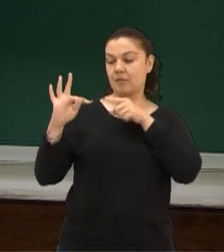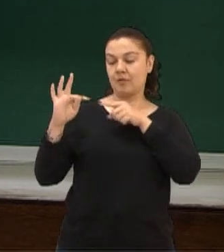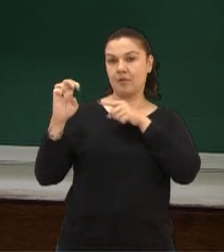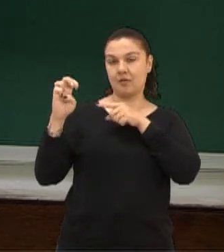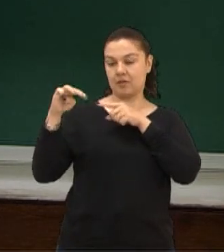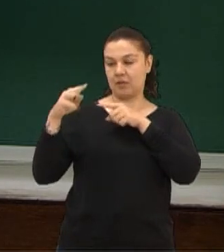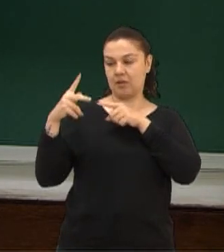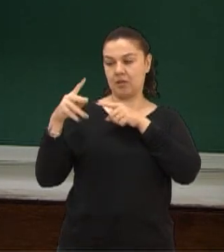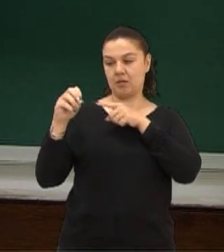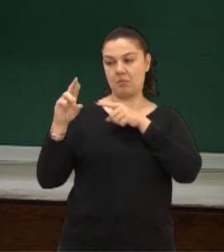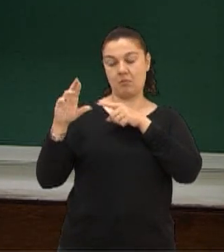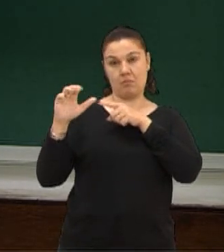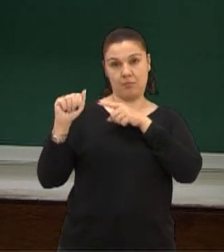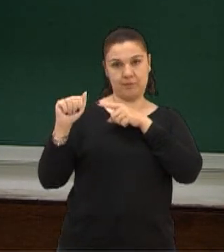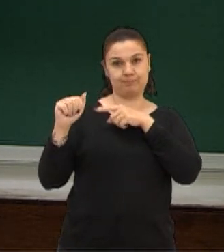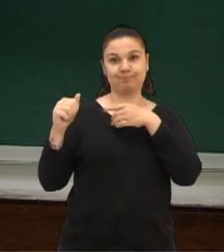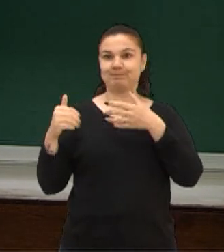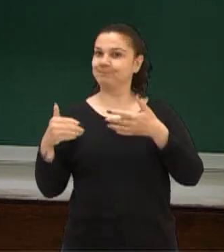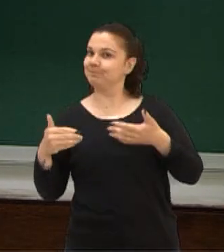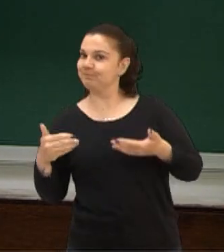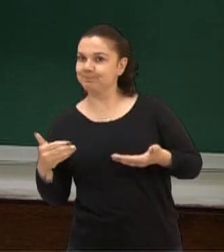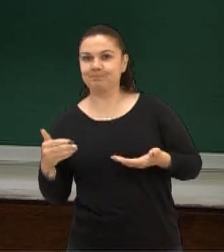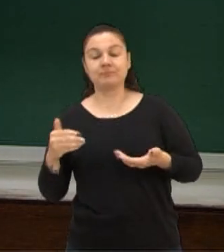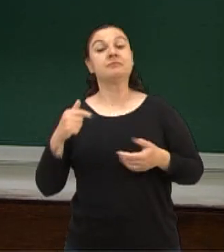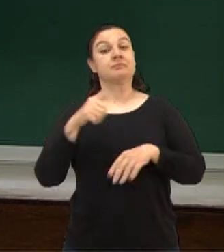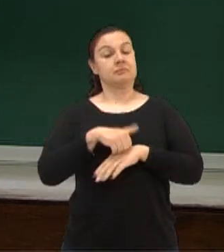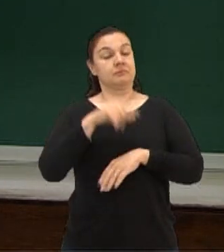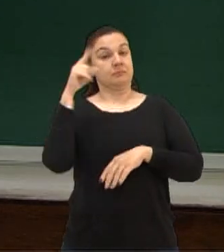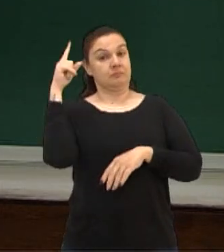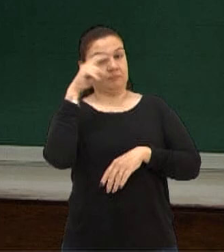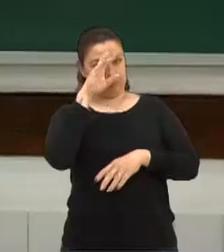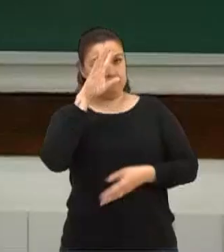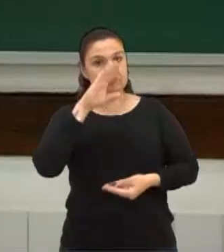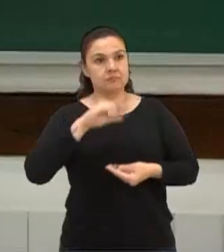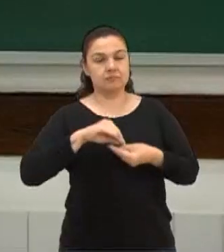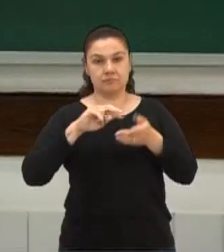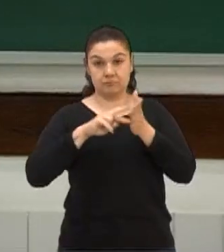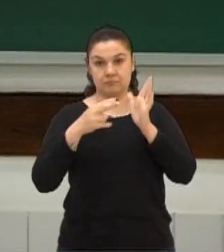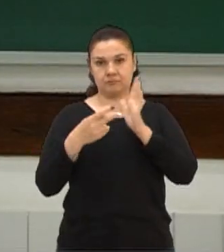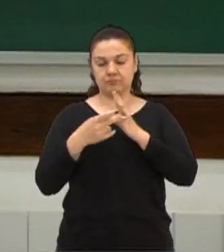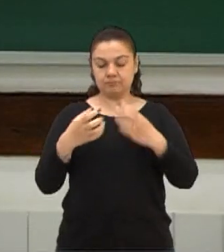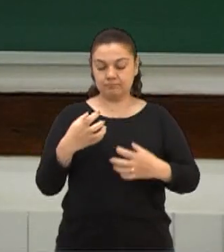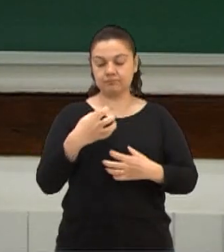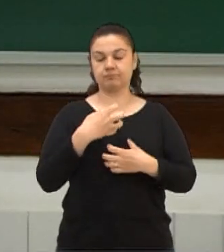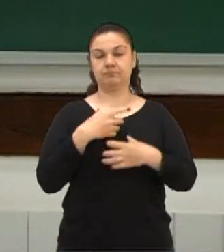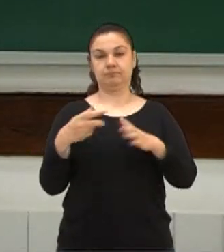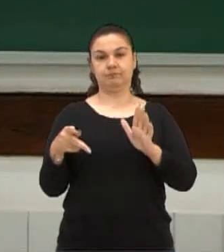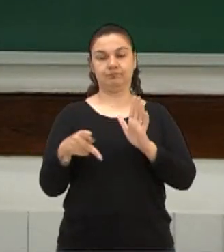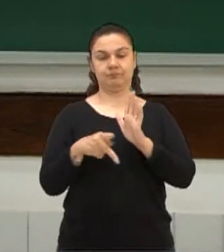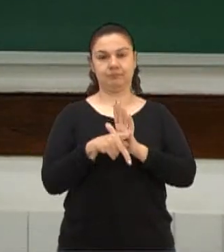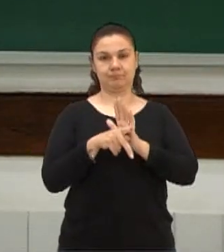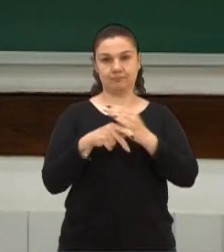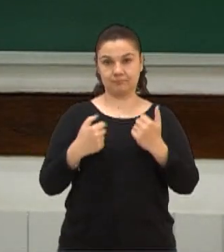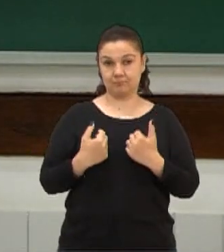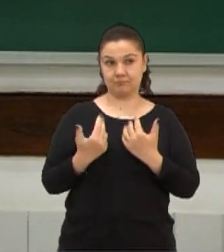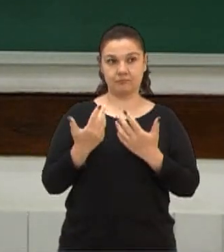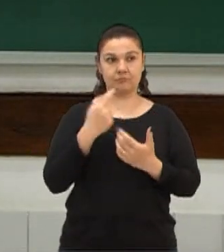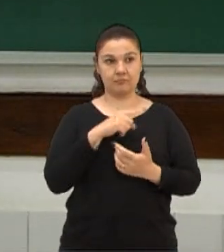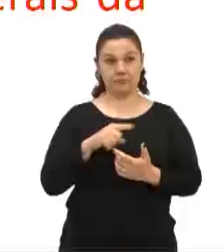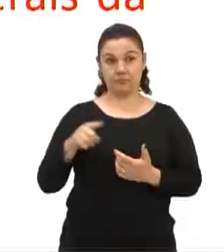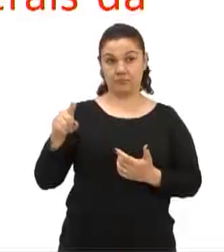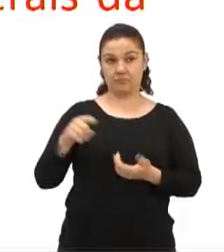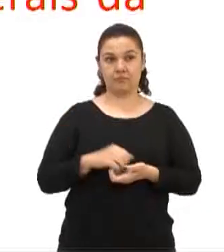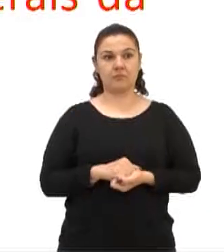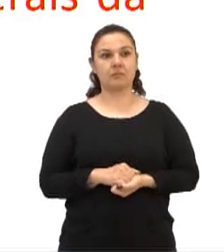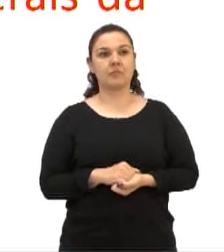eu não reconhecer essa palavra têmpora ali, vai ficar difícil para eu conhecer o sentido do verso. Então eu trouxe para